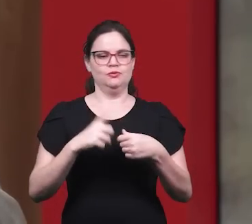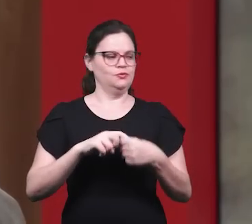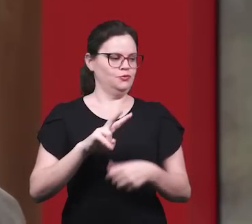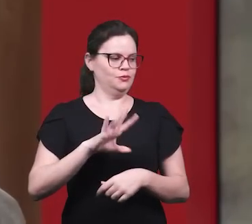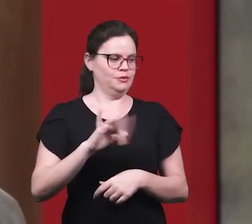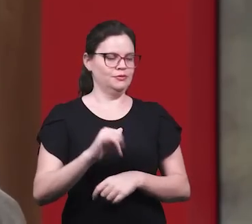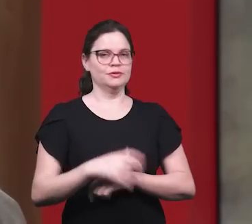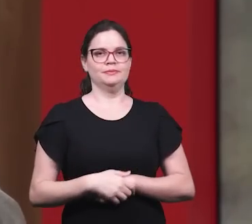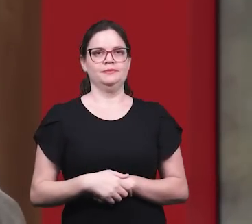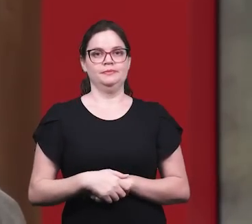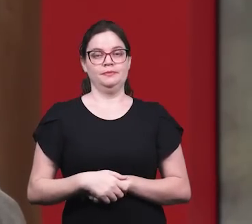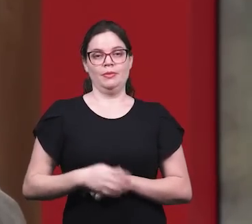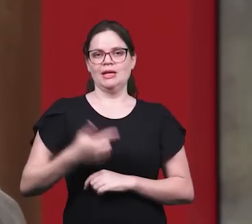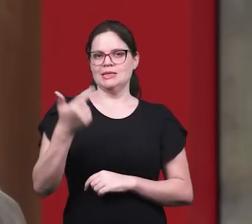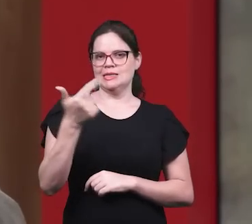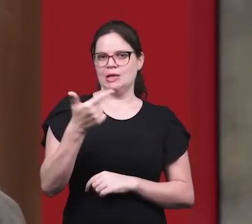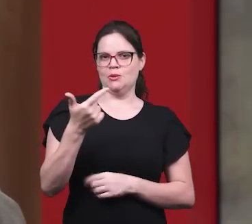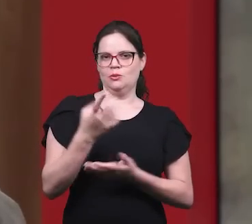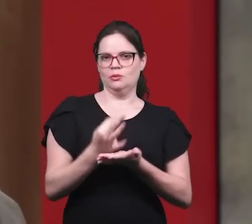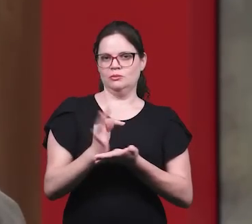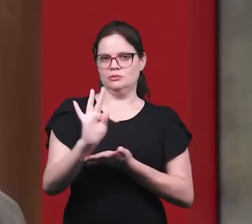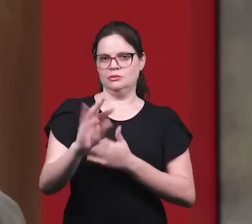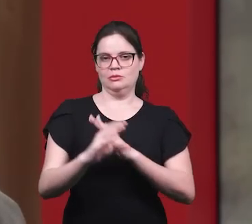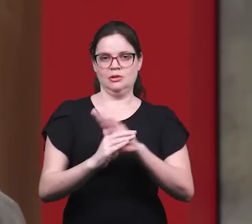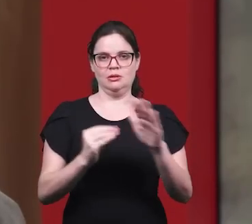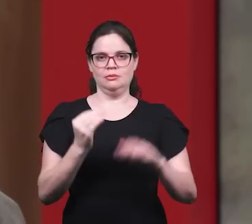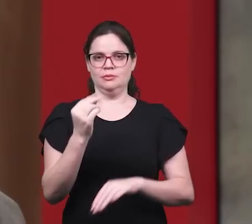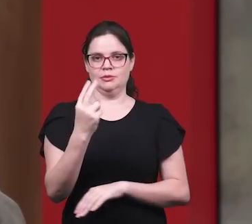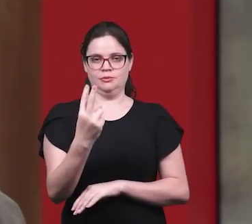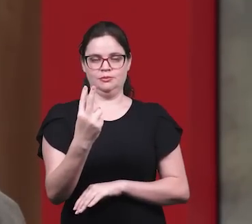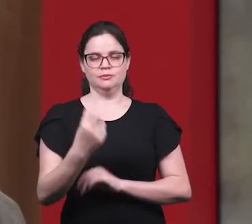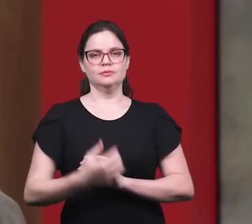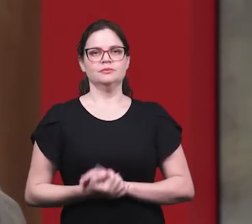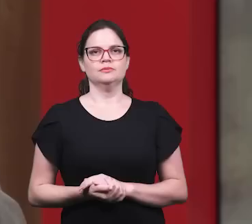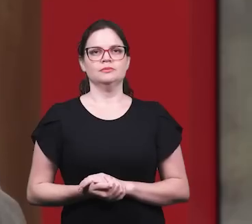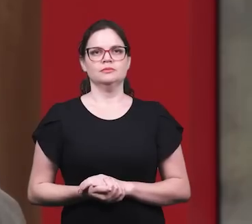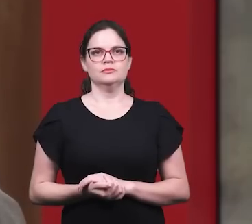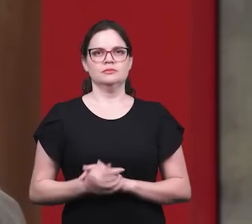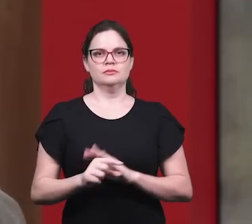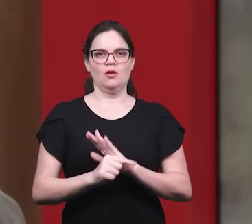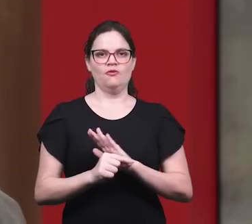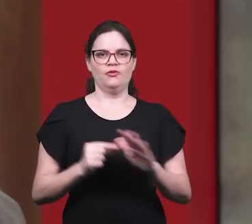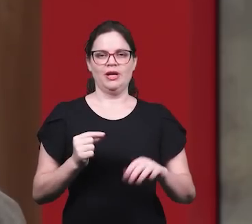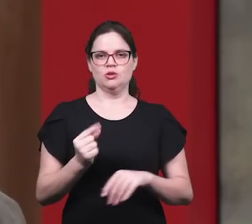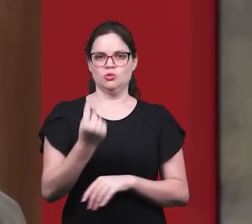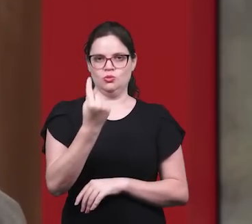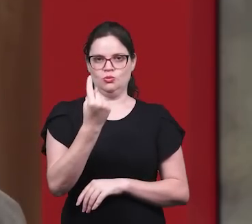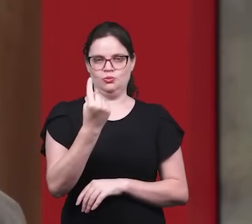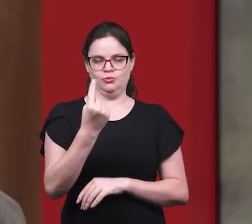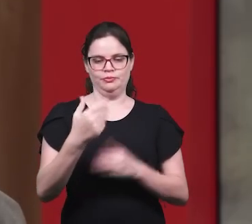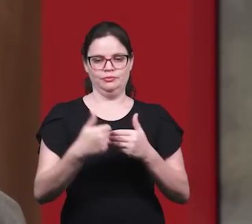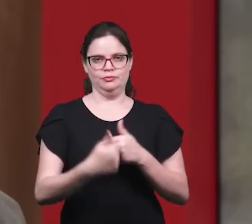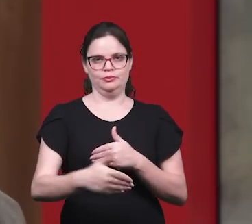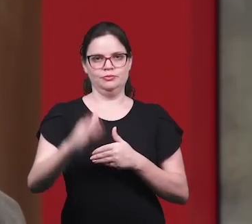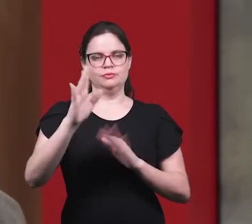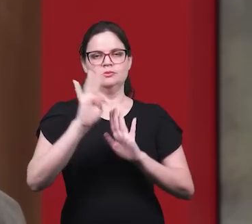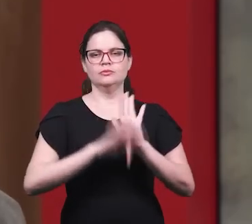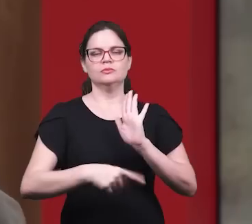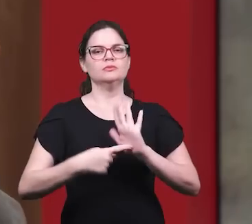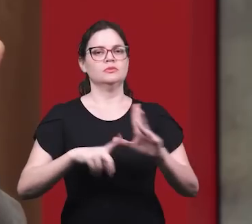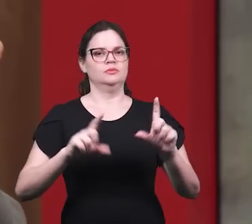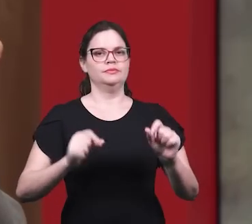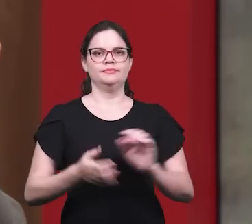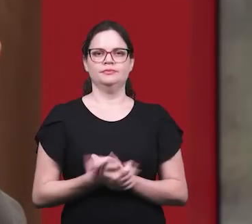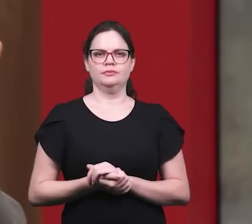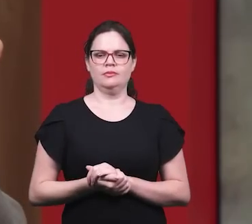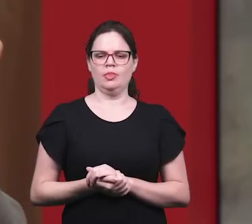né? Na segunda carta aos Tessalonicenses, capítulo 2, a partir do verso 1, a palavra diz assim: